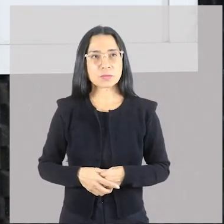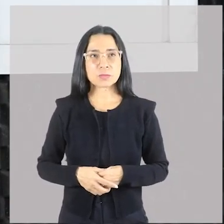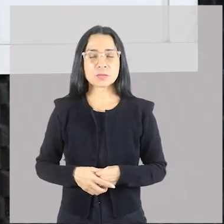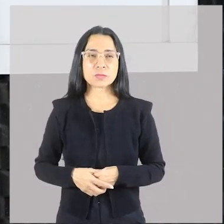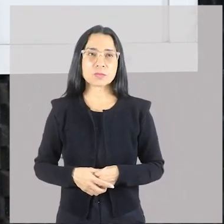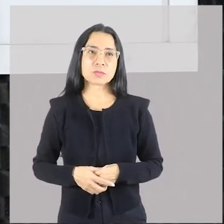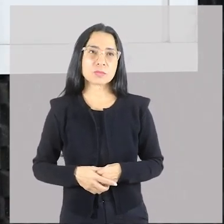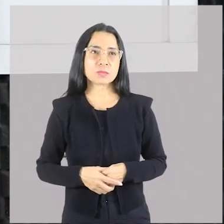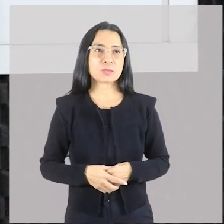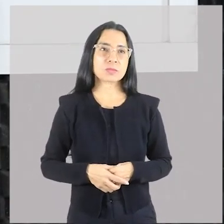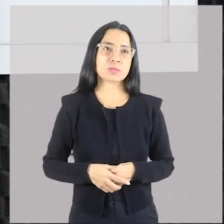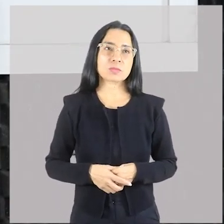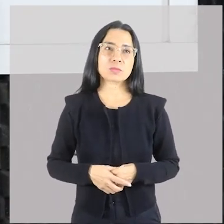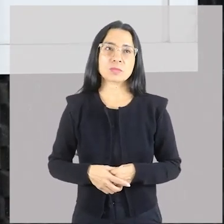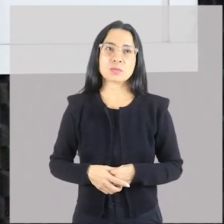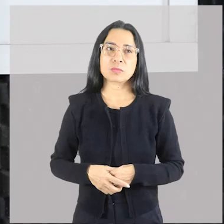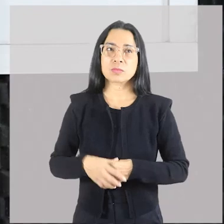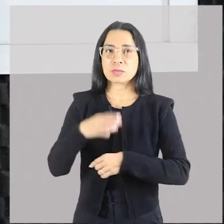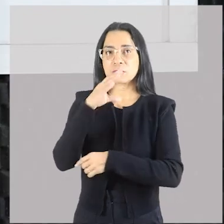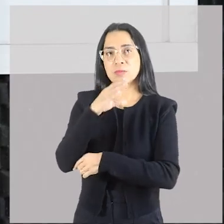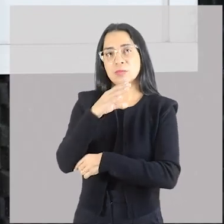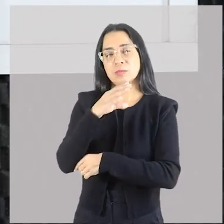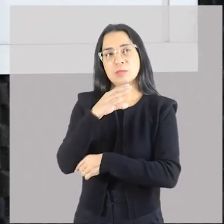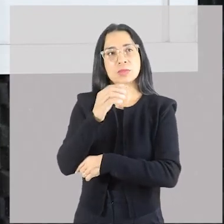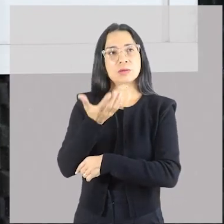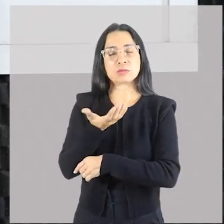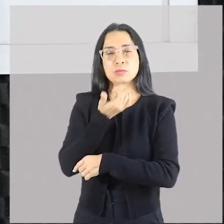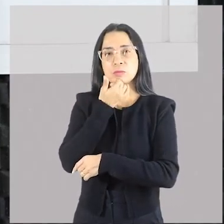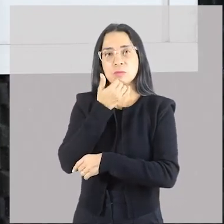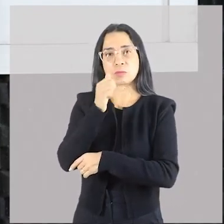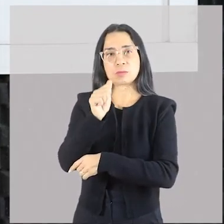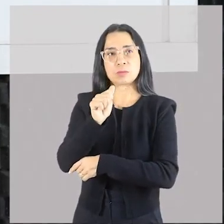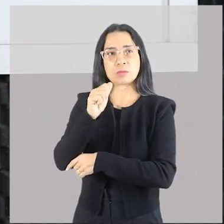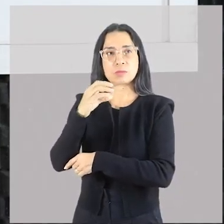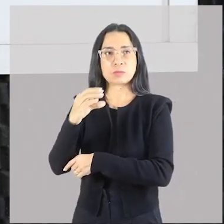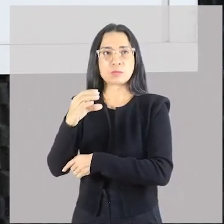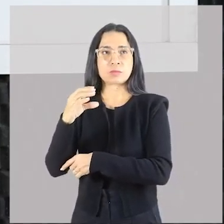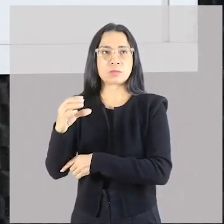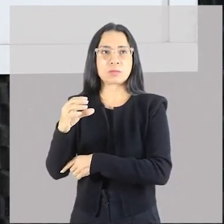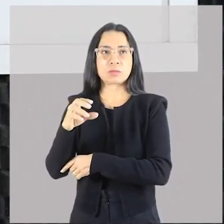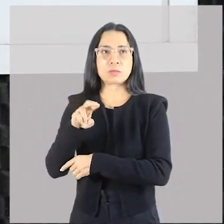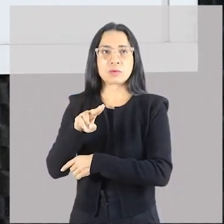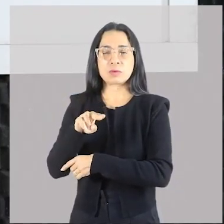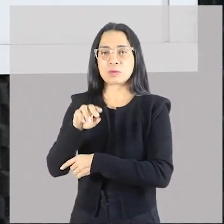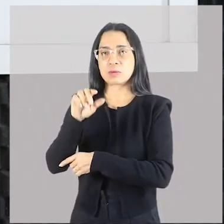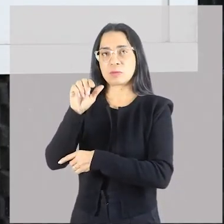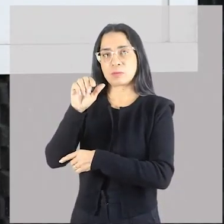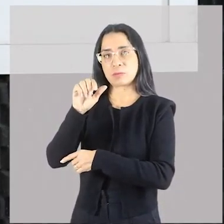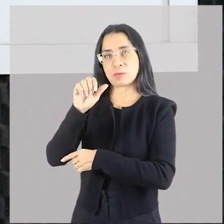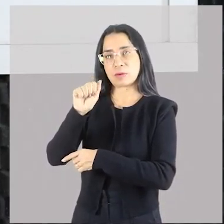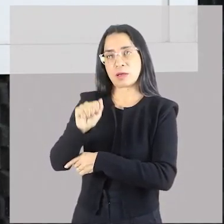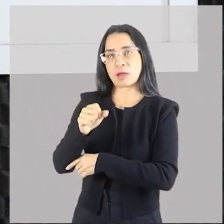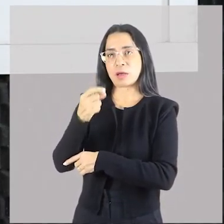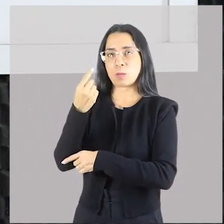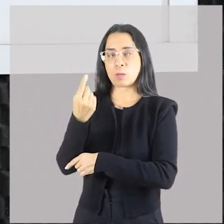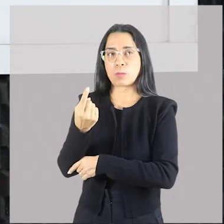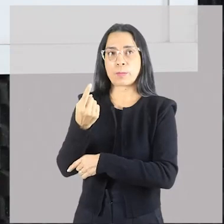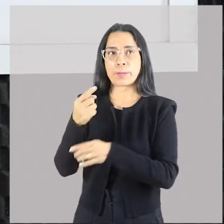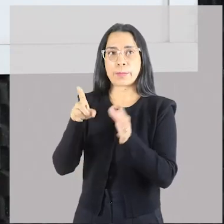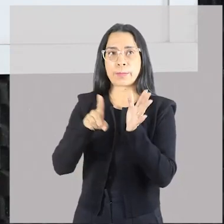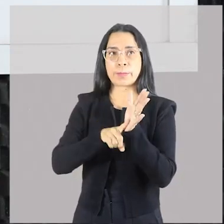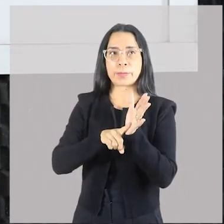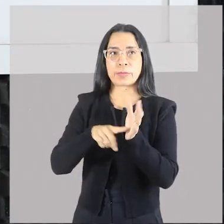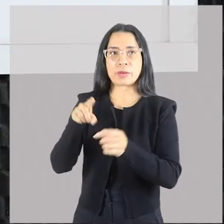circular. Vou chamar A1, a área do círculo maior, que tem raio Rzão,